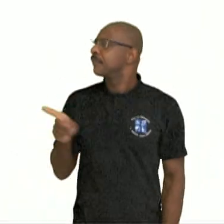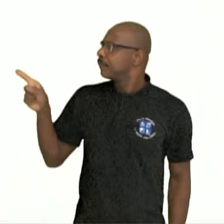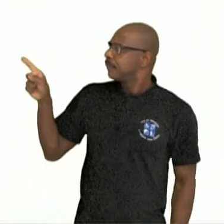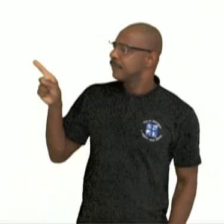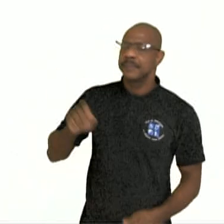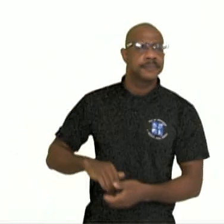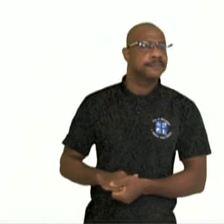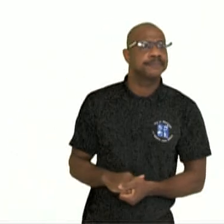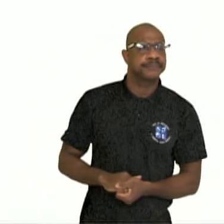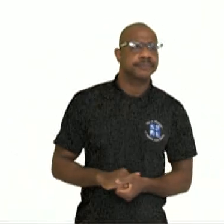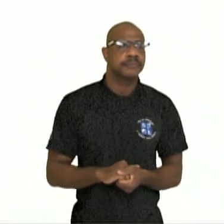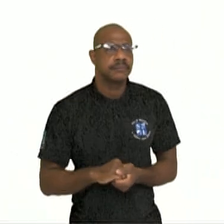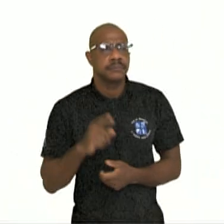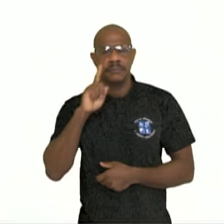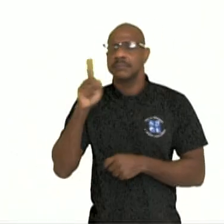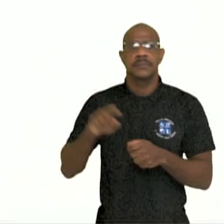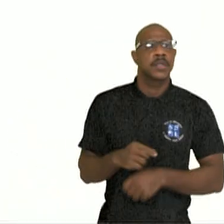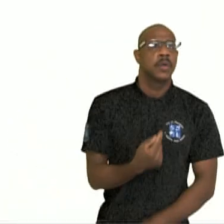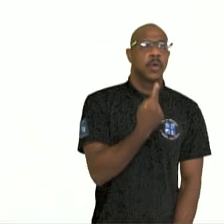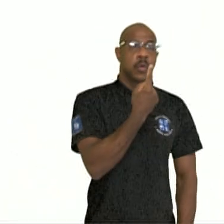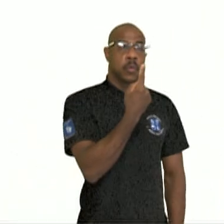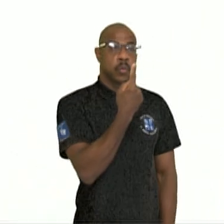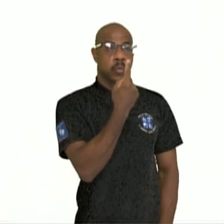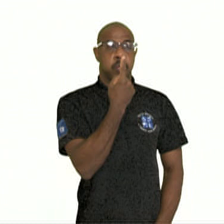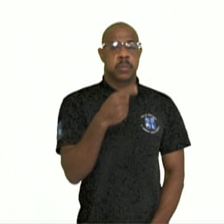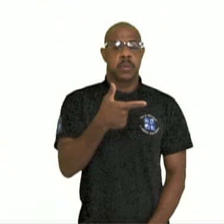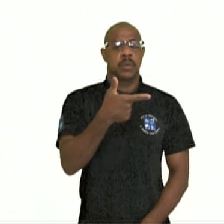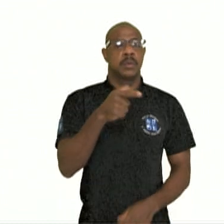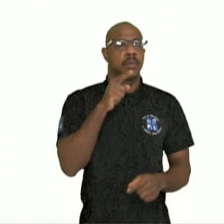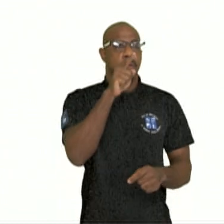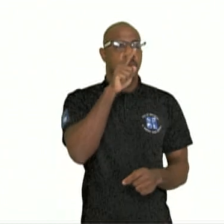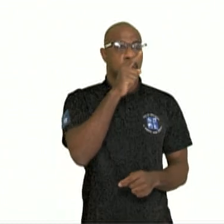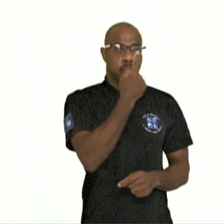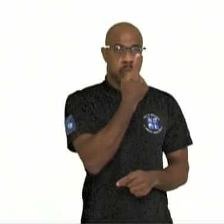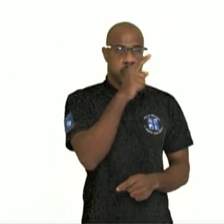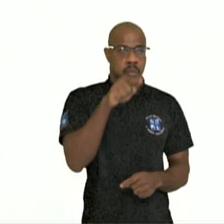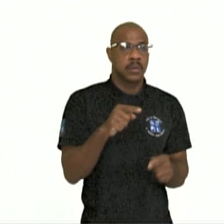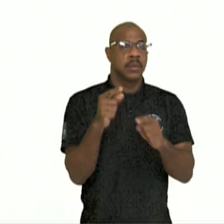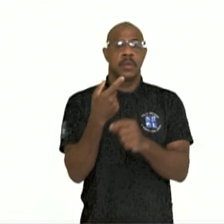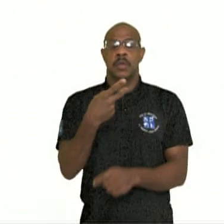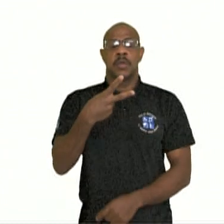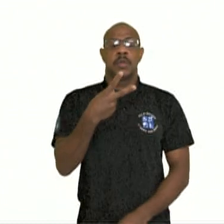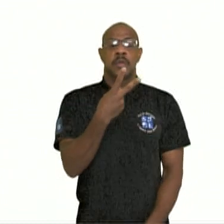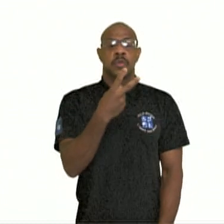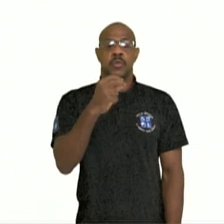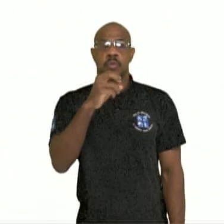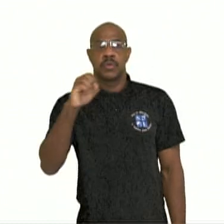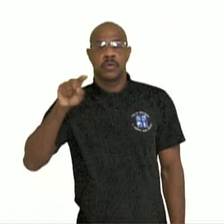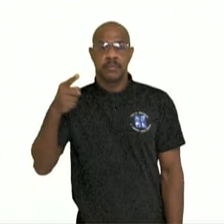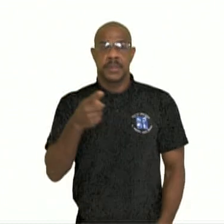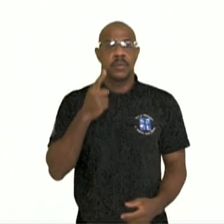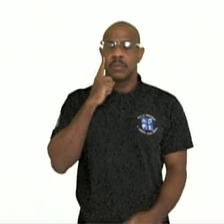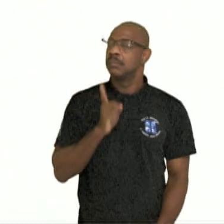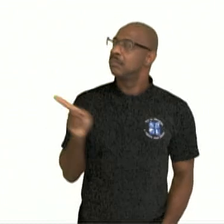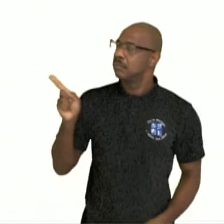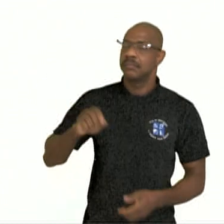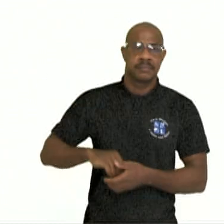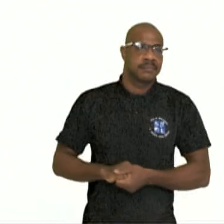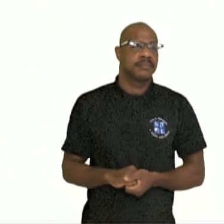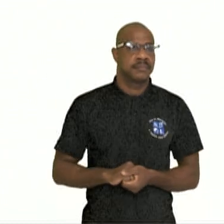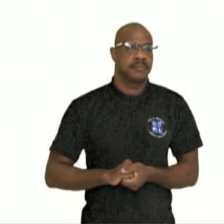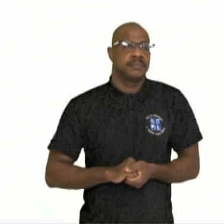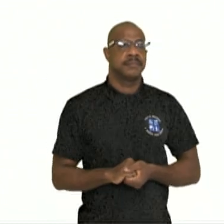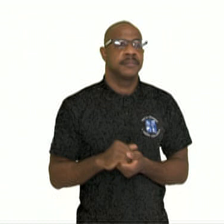ó. 1 para 200 mil. O número 1 estando em vermelho, 2 pontos ali em preto e o 200 mil na